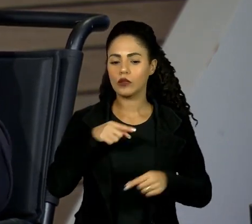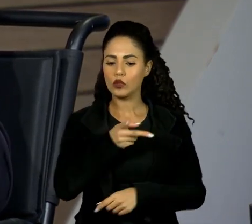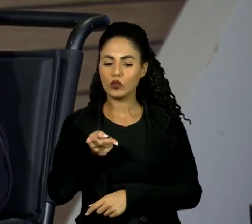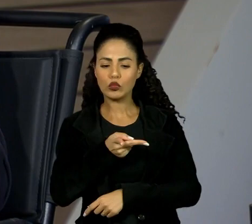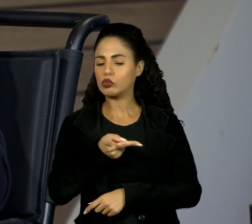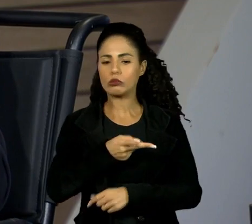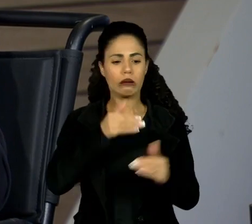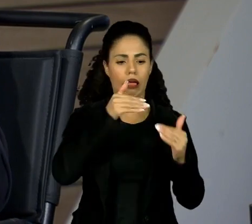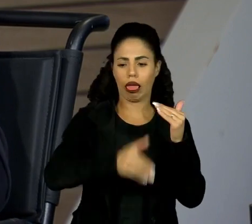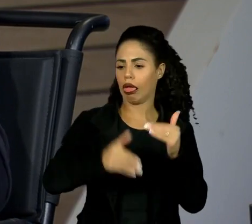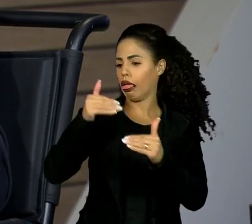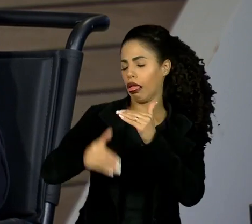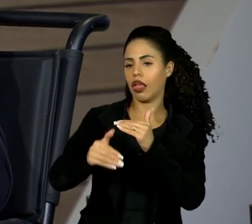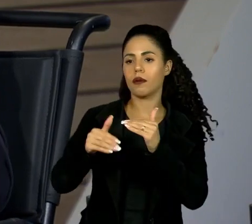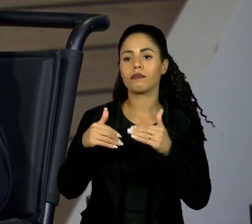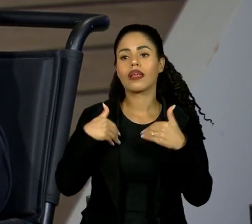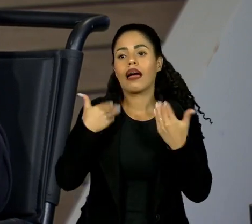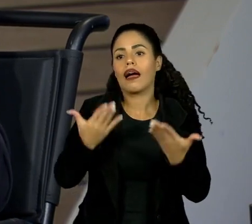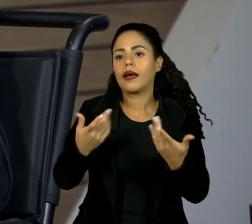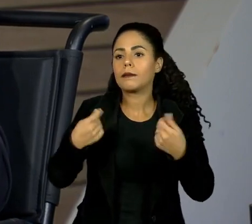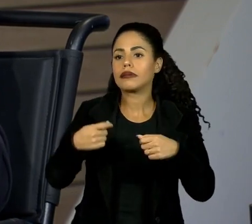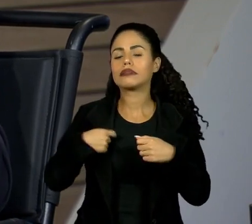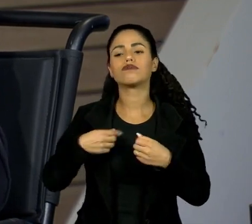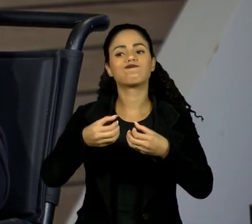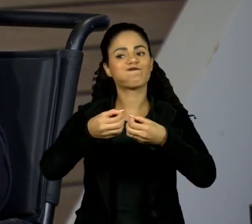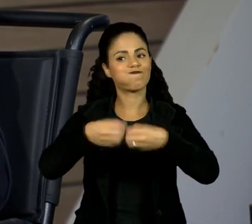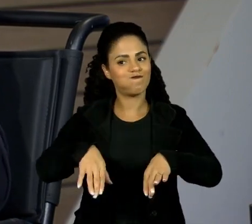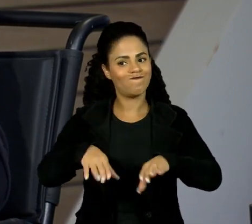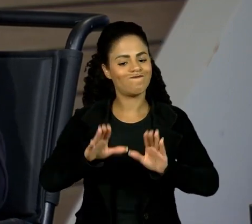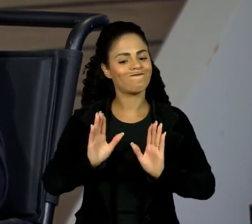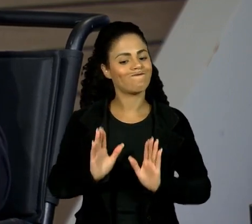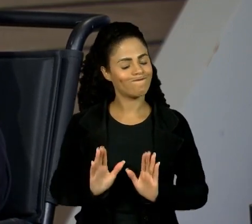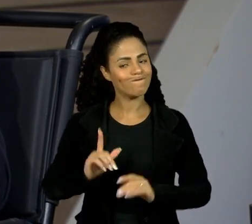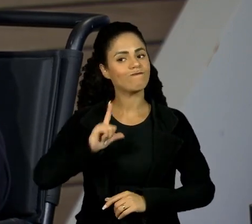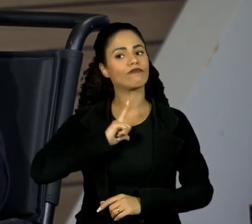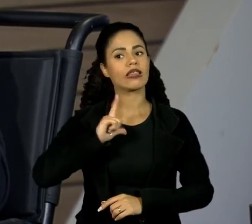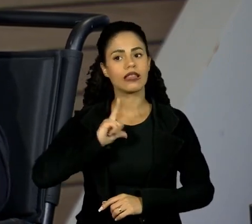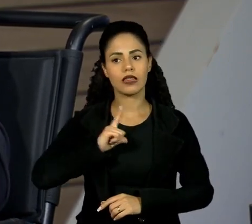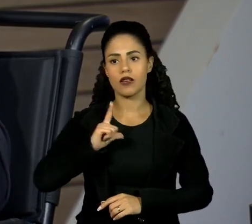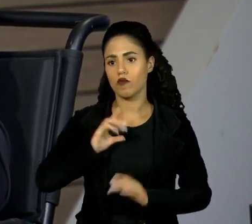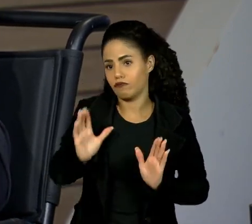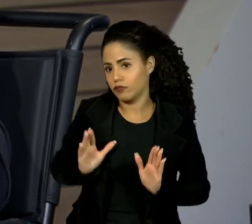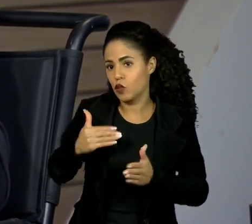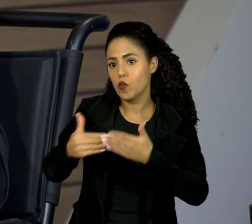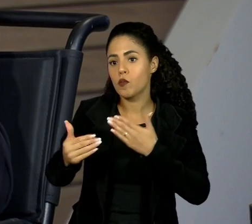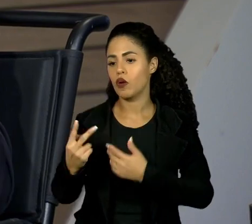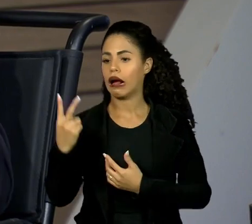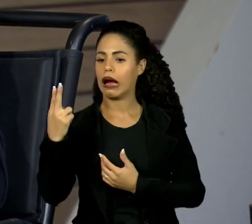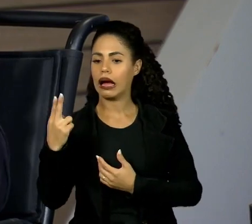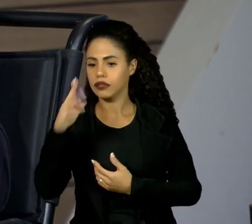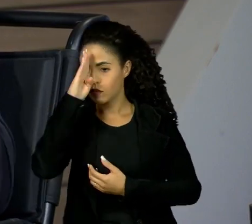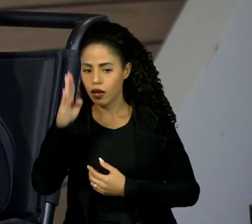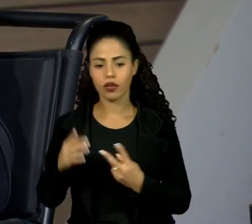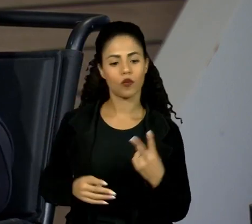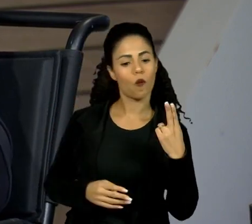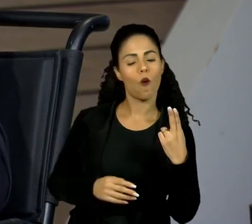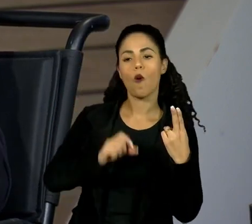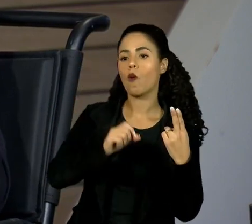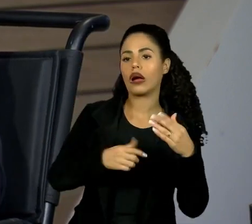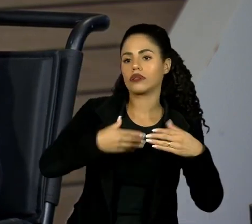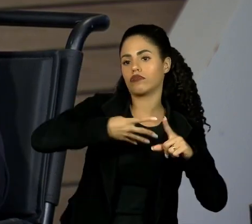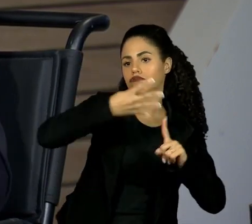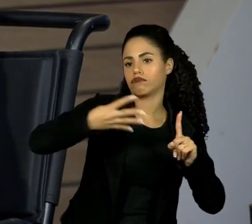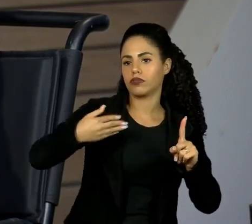incompatibilidade, os dois não concordarem, aí é claro que isso vai para juízo, né? E não importa se é homo ou heteroafetivo, né? Aí isso vai para juízo e o juiz vai decidir o